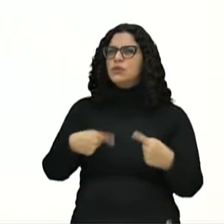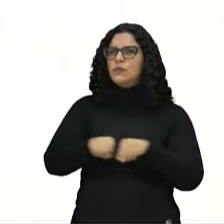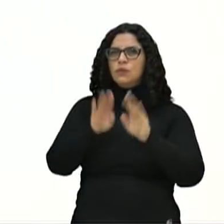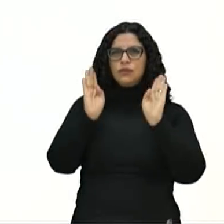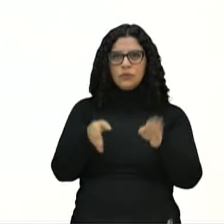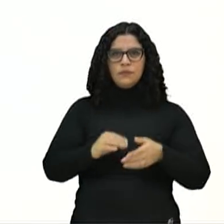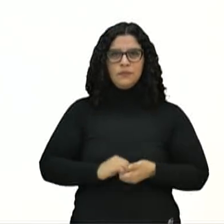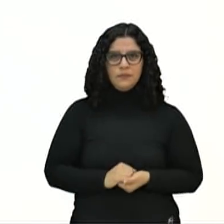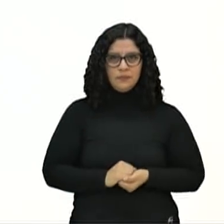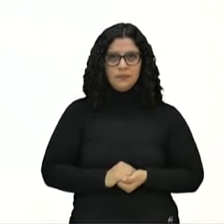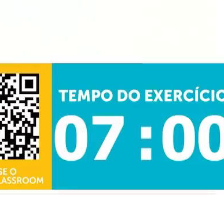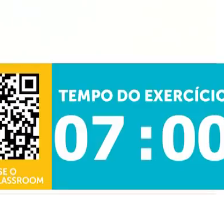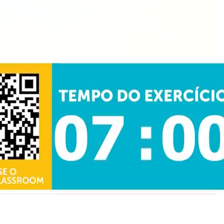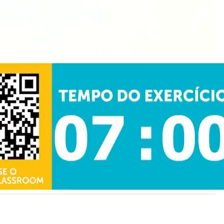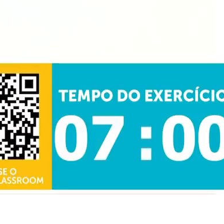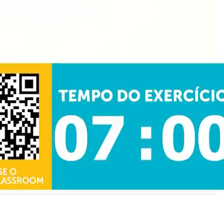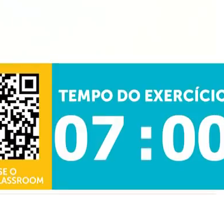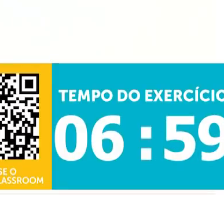já volta.